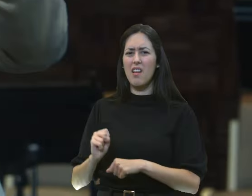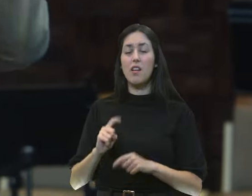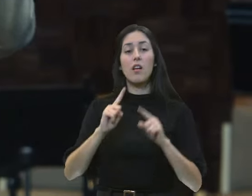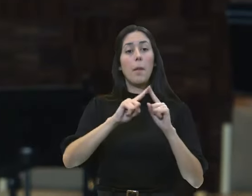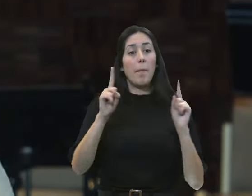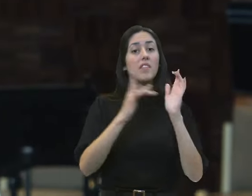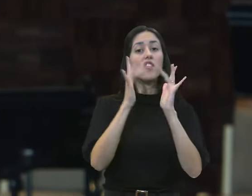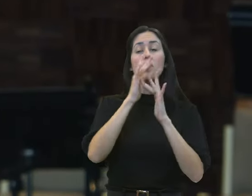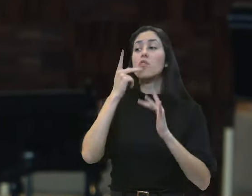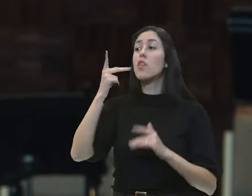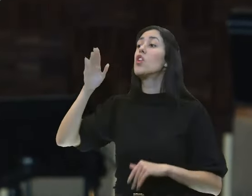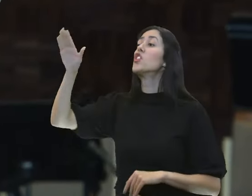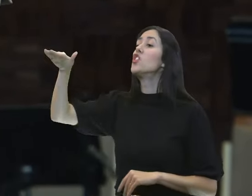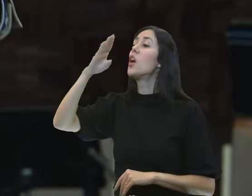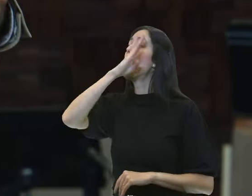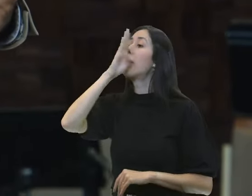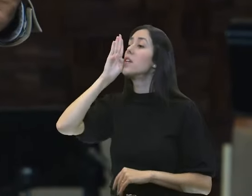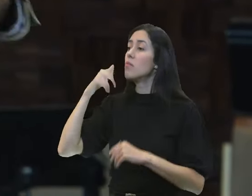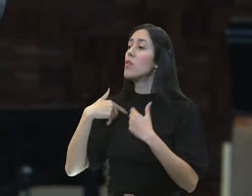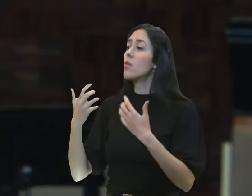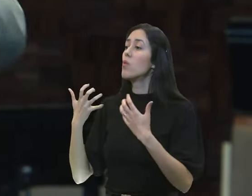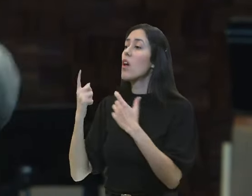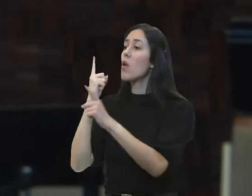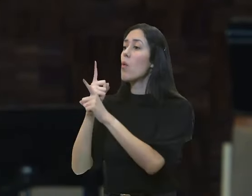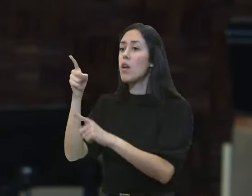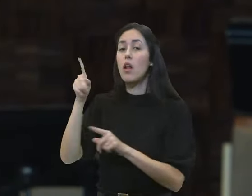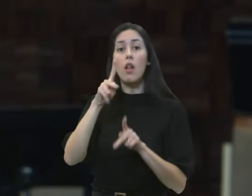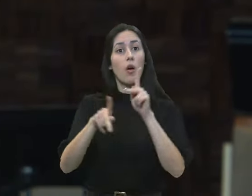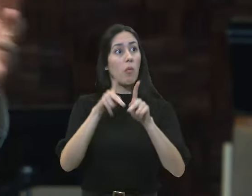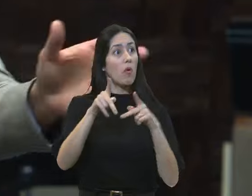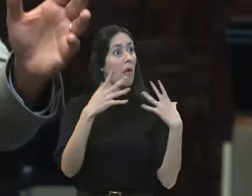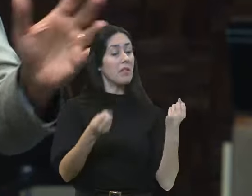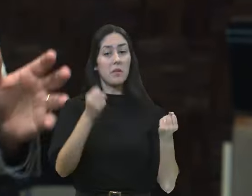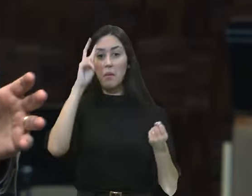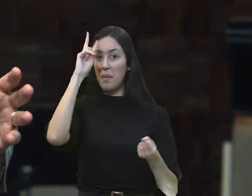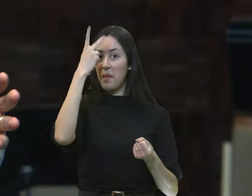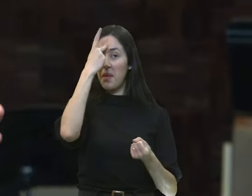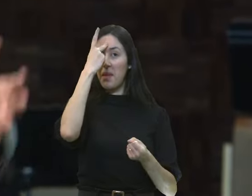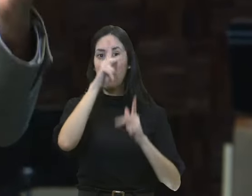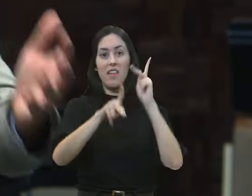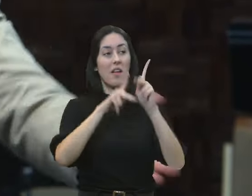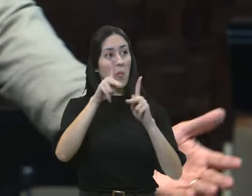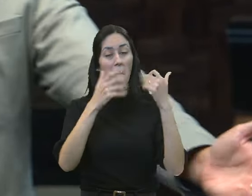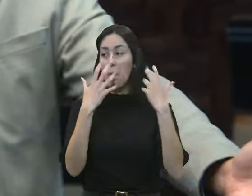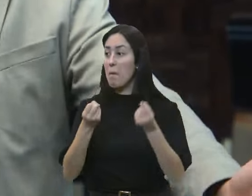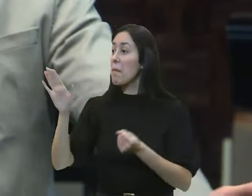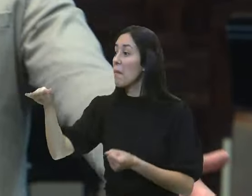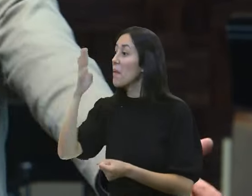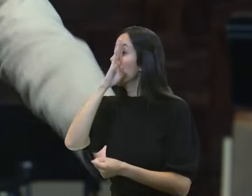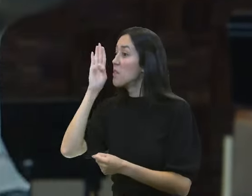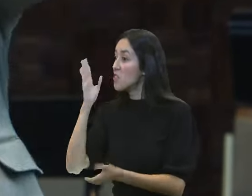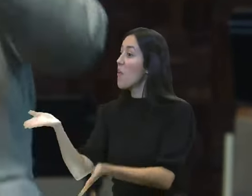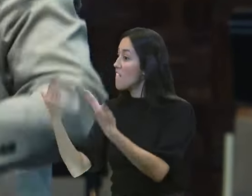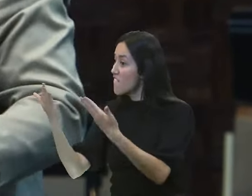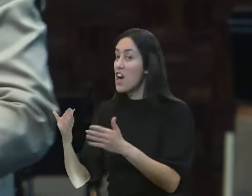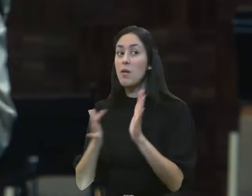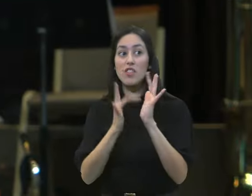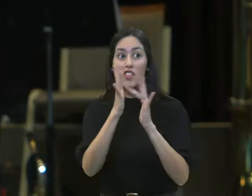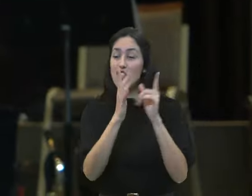disse: chamem-no. E agora a multidão vai ao encontro do Bartimeu e diz: ei, se anima, Jesus